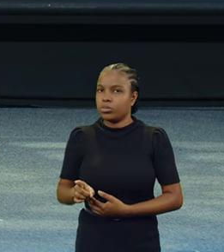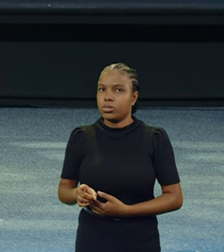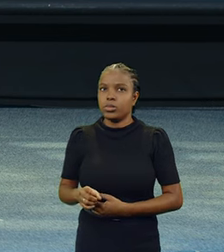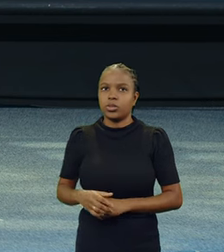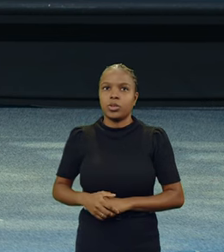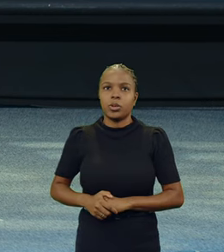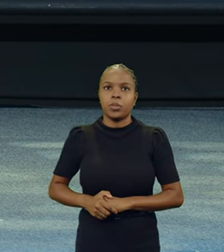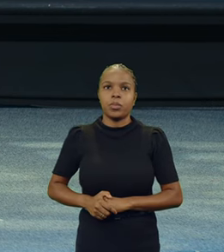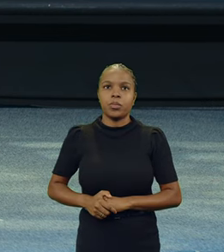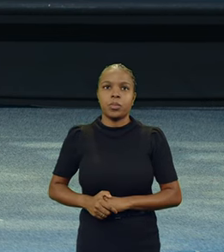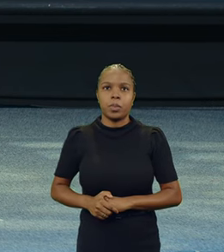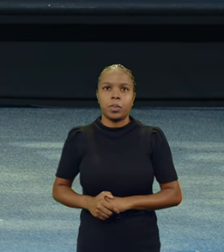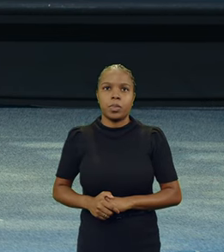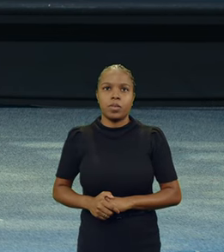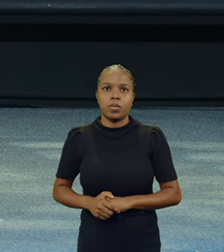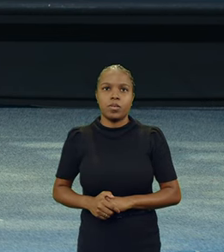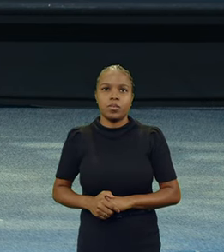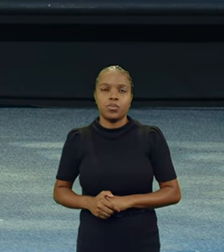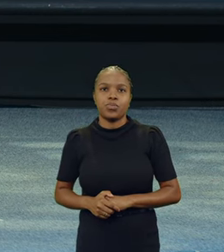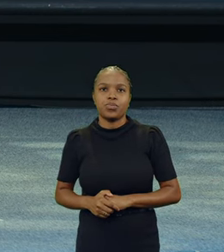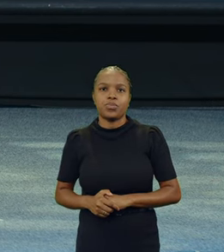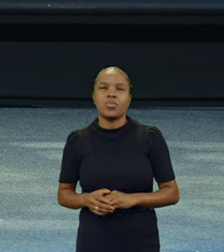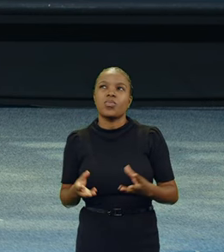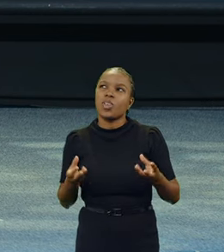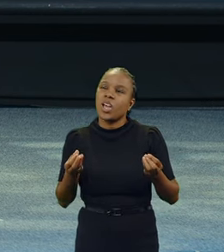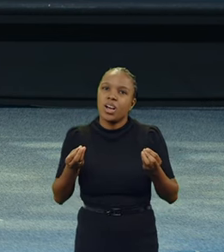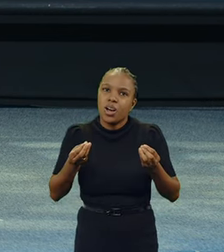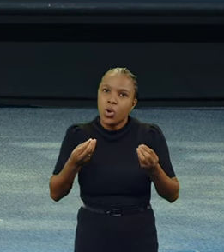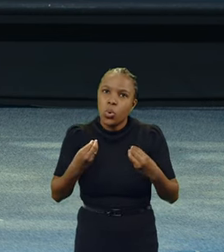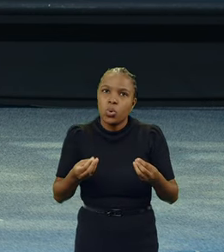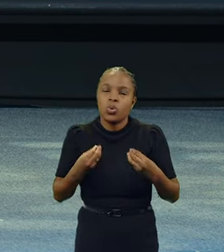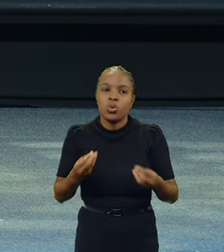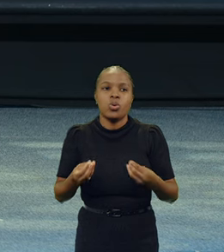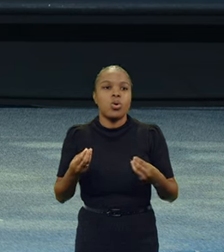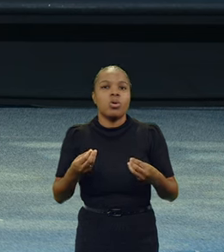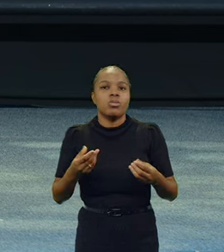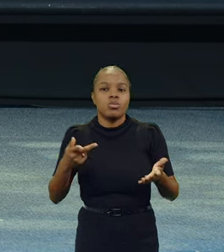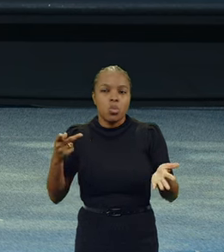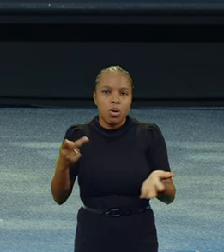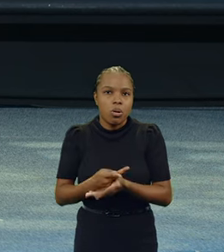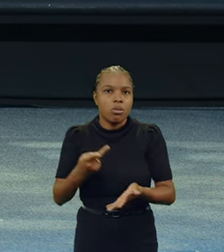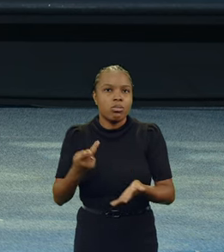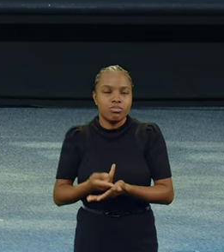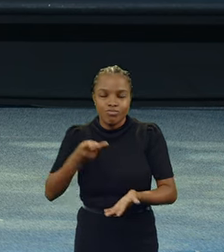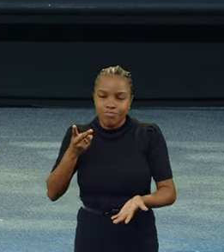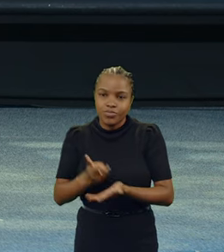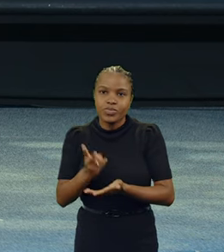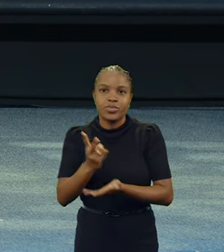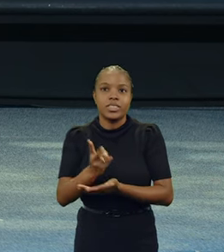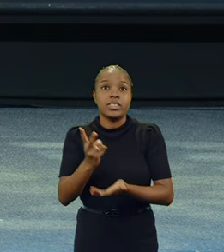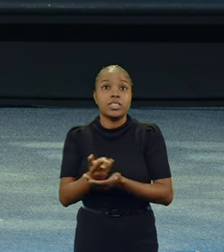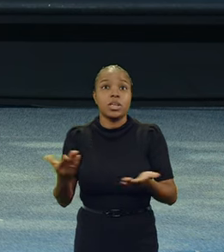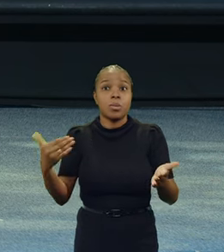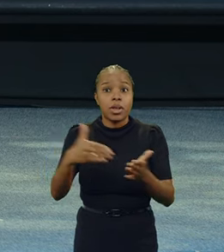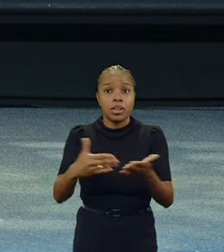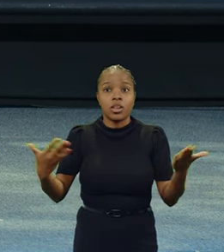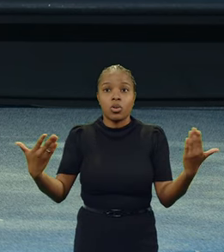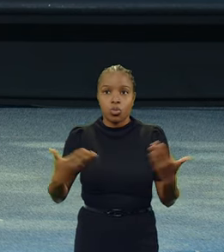Meus irmãos, é incrível como esta cena se repete e muito nos dias